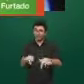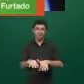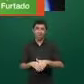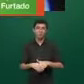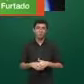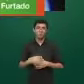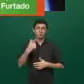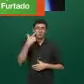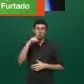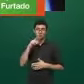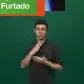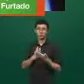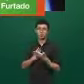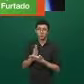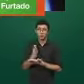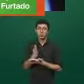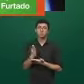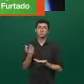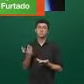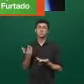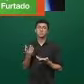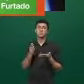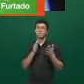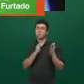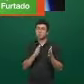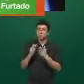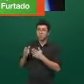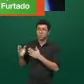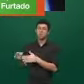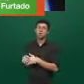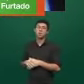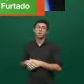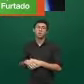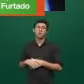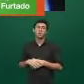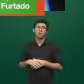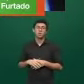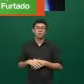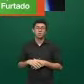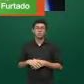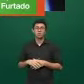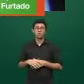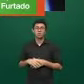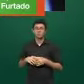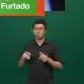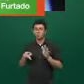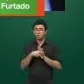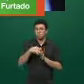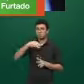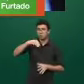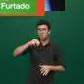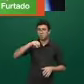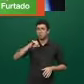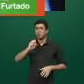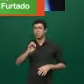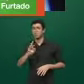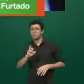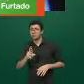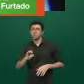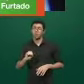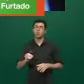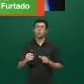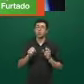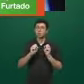avançar foi numa organização inédita por parte do Ministério da Educação. Foi o primeiro programa de financiamento nesse